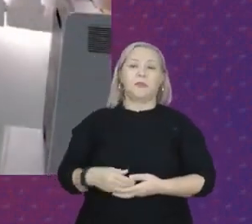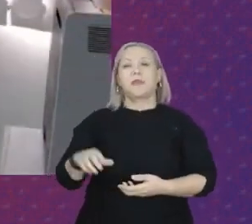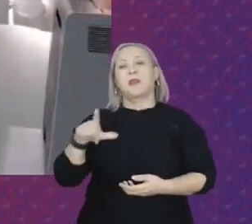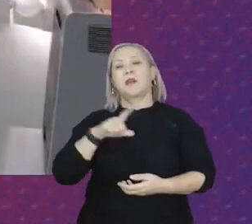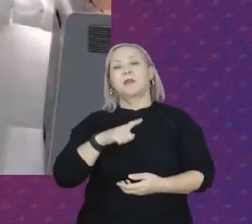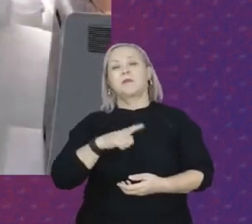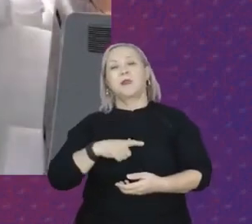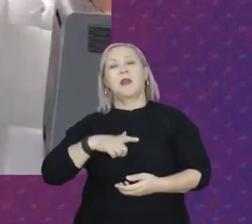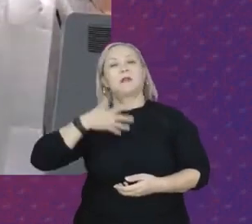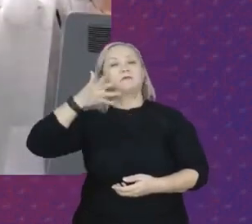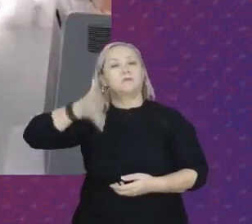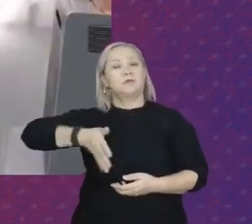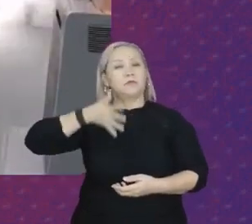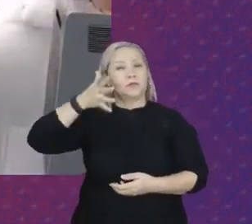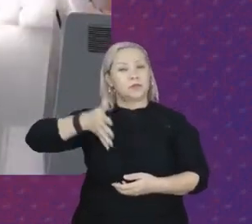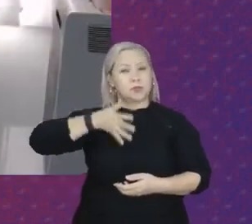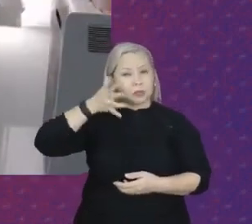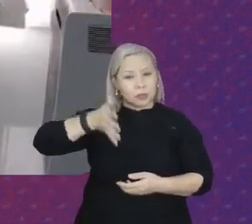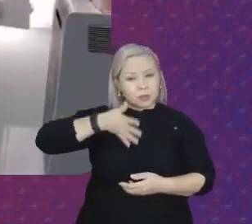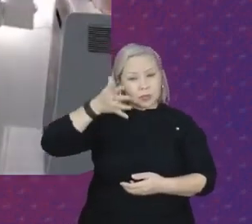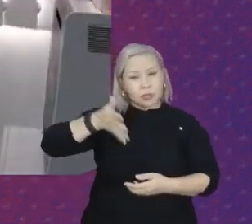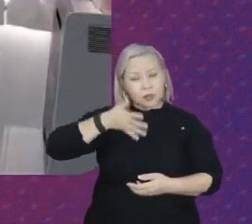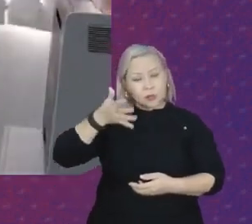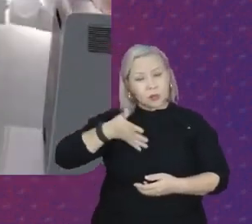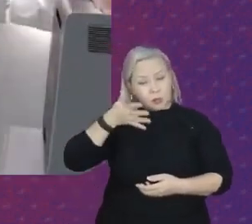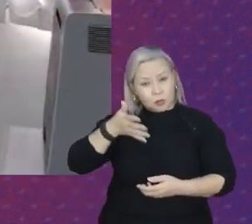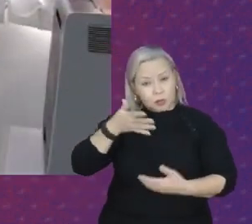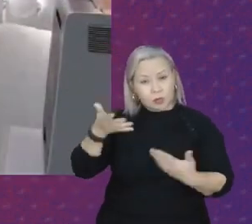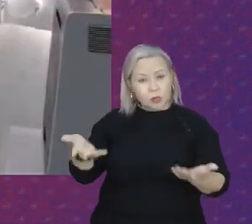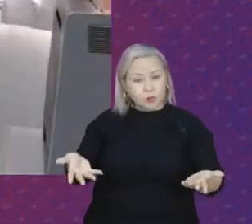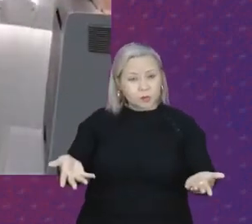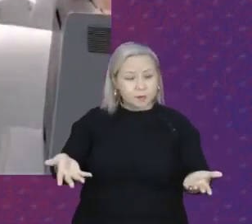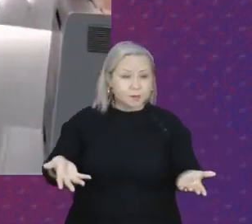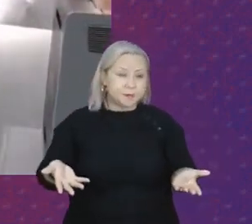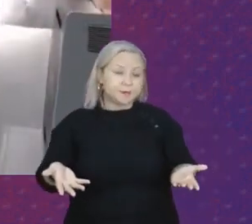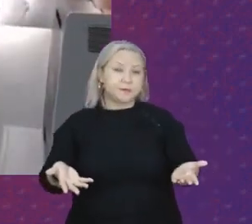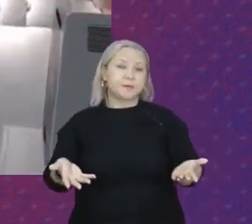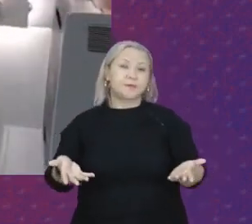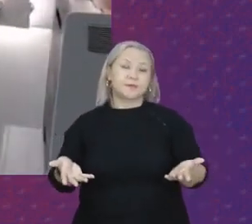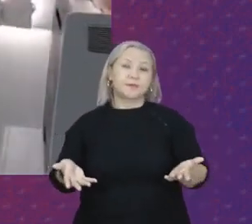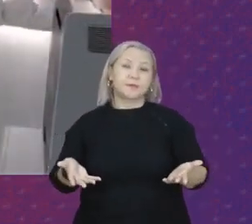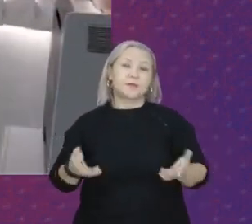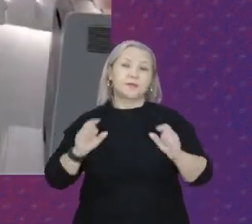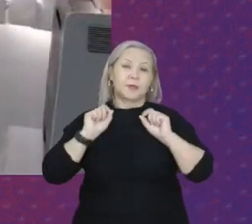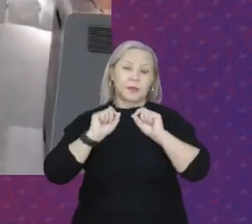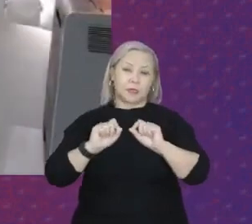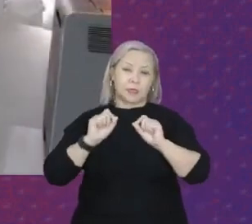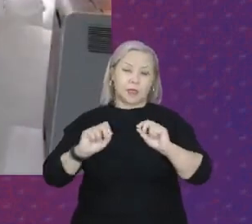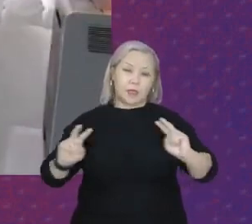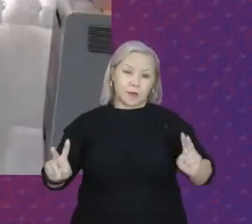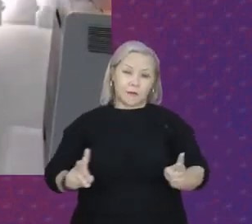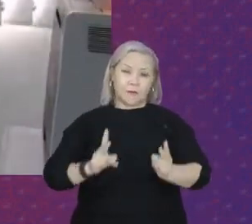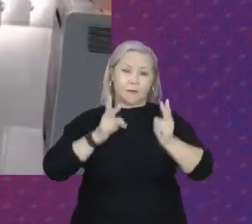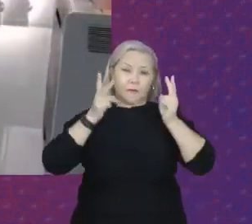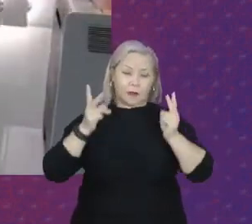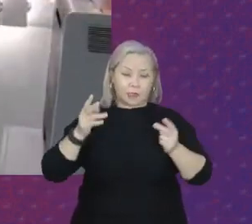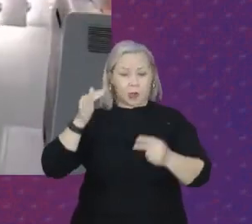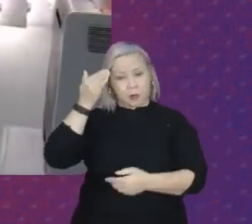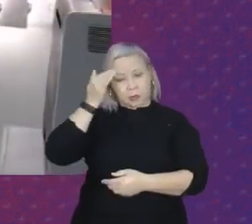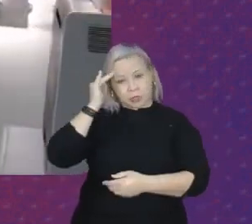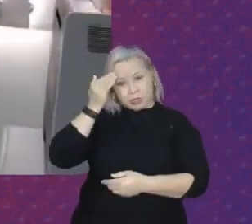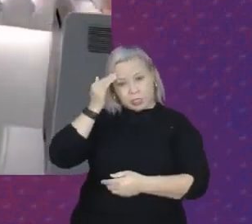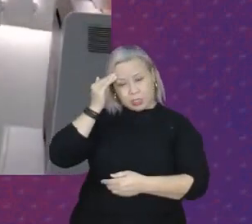tenha um discurso, tenha uma narrativa de valorização, de